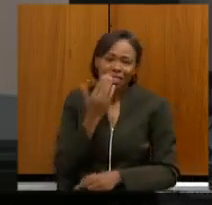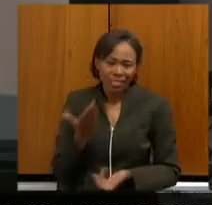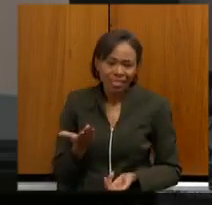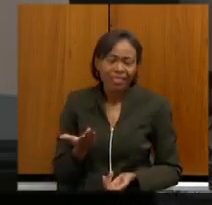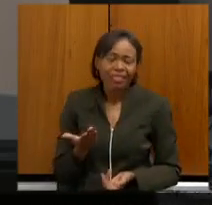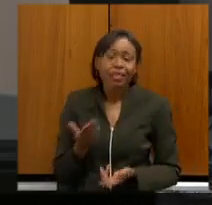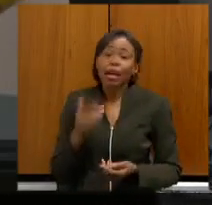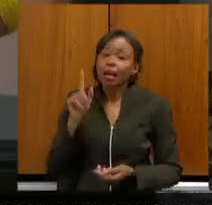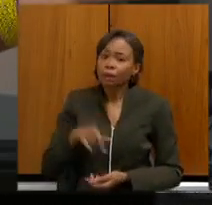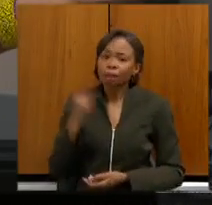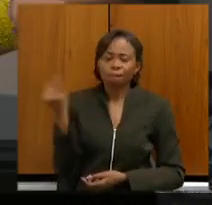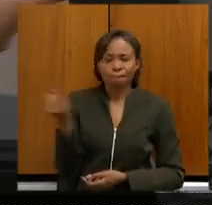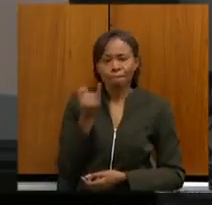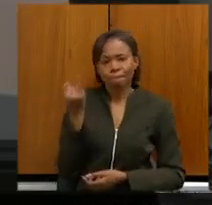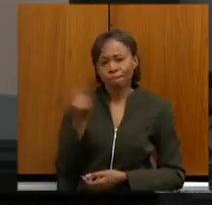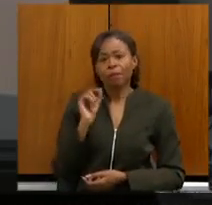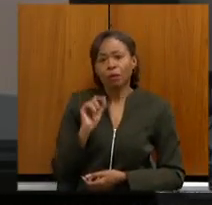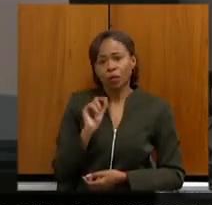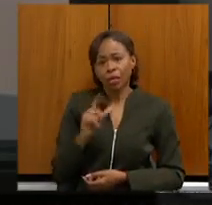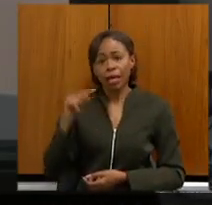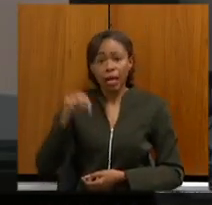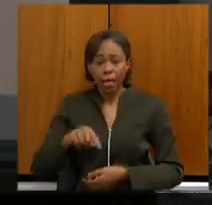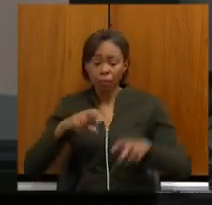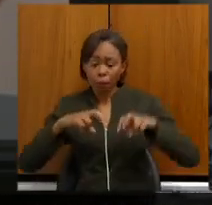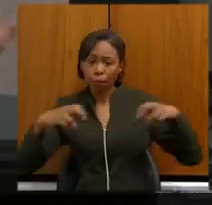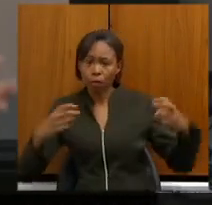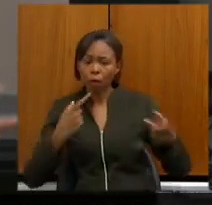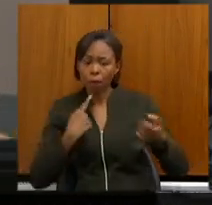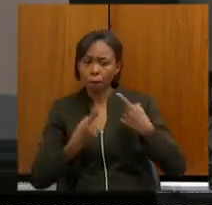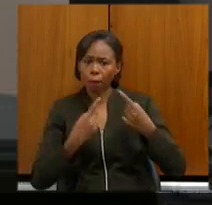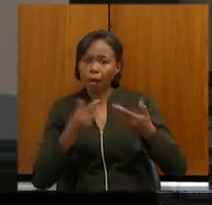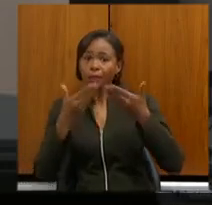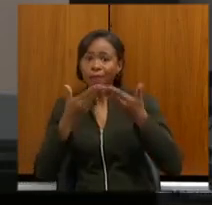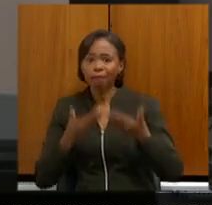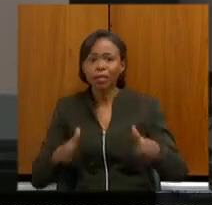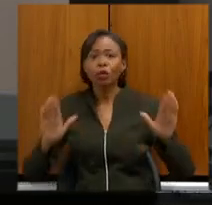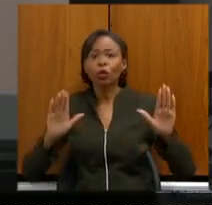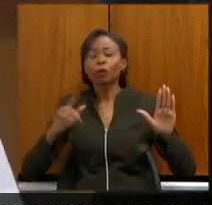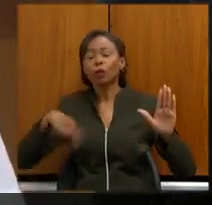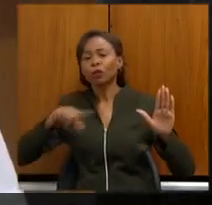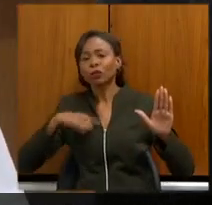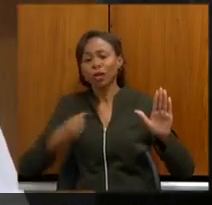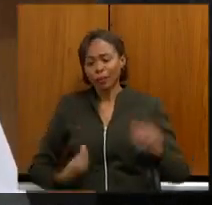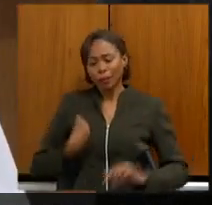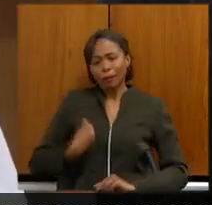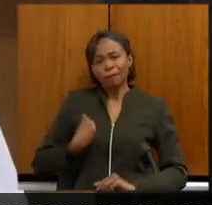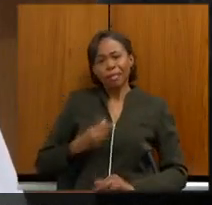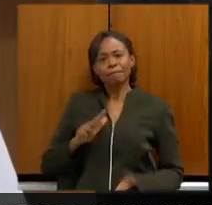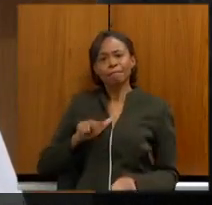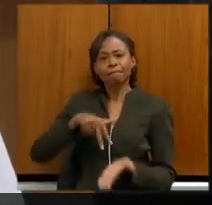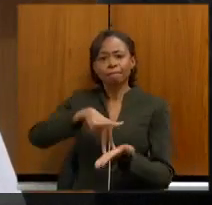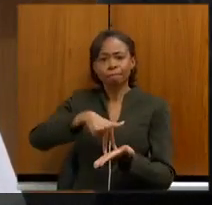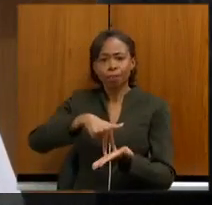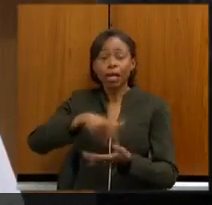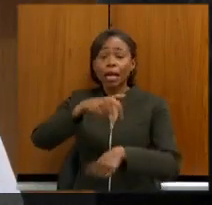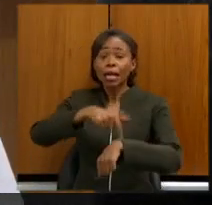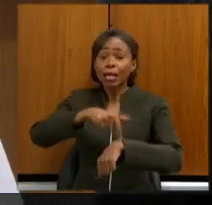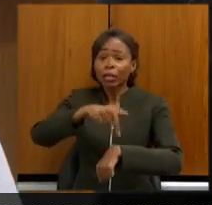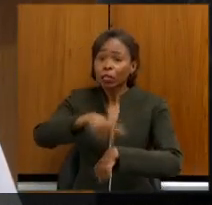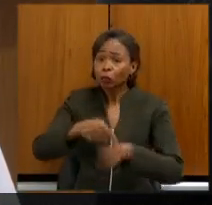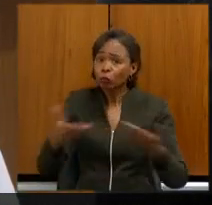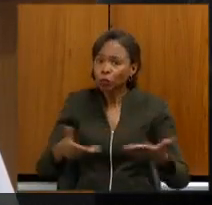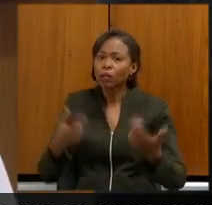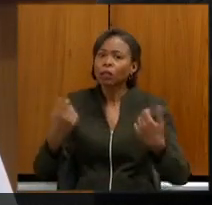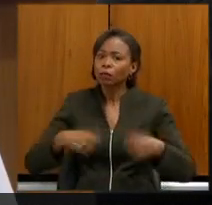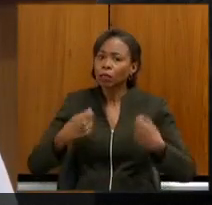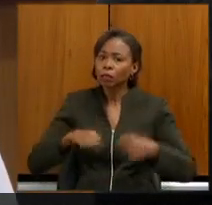que é muito importante estabelecer essa mesa de algo essa abertura da nossa presença porque nesse momento nós